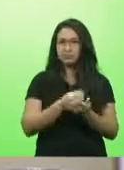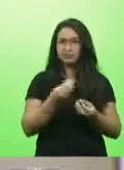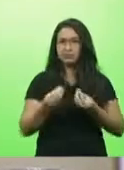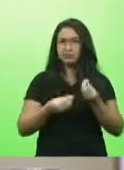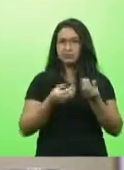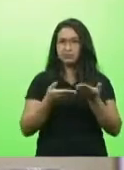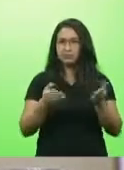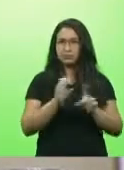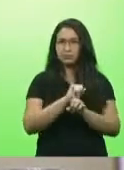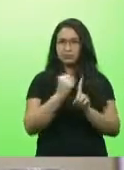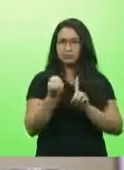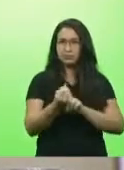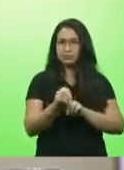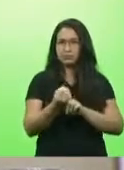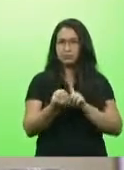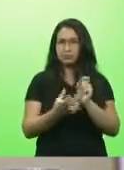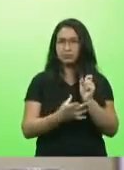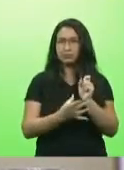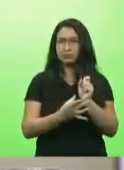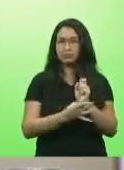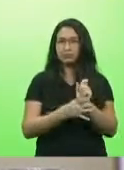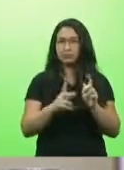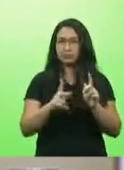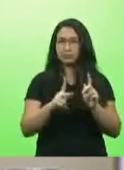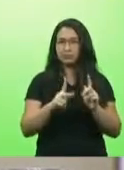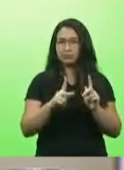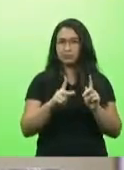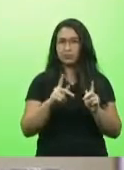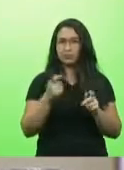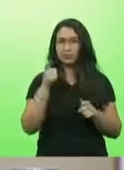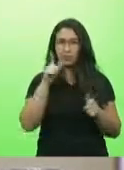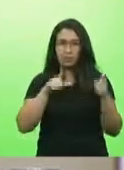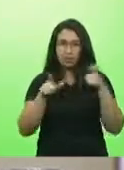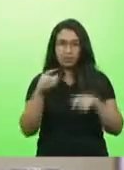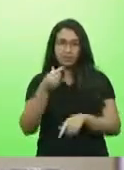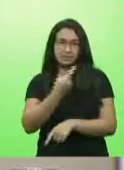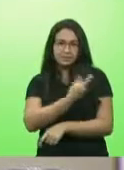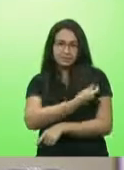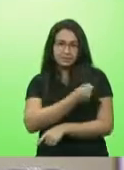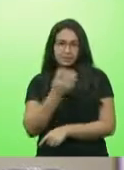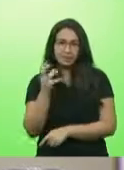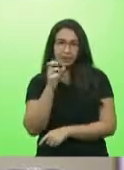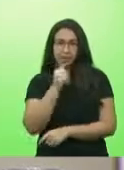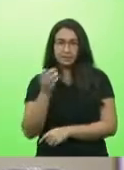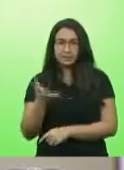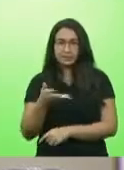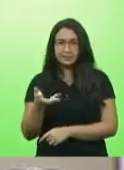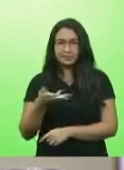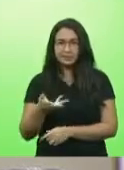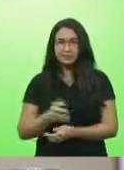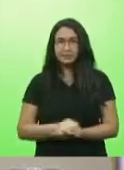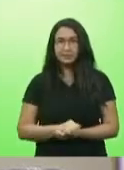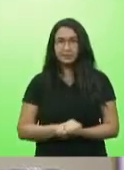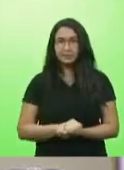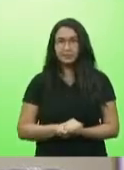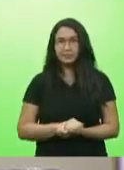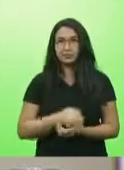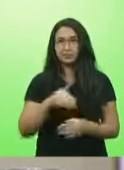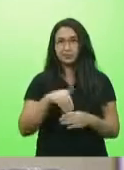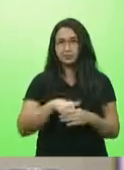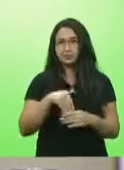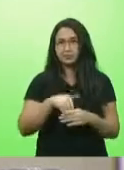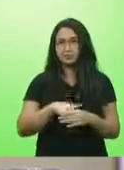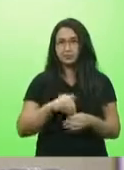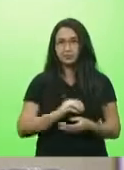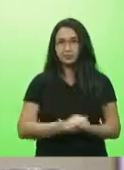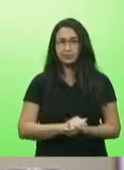catarinense tenha acesso a vacina com a maior brevidade possível em discussão não havendo quem queira discutir em votação deputados que aprovam permaneçam como